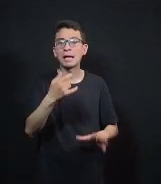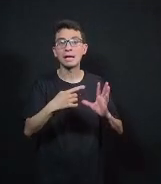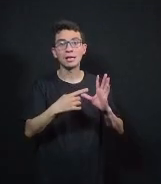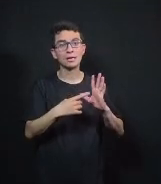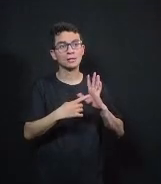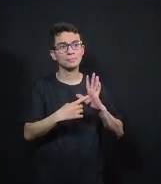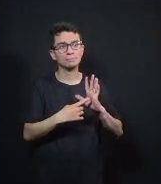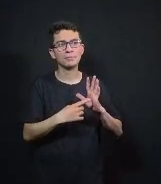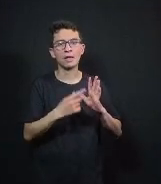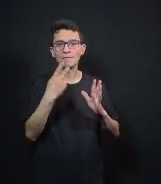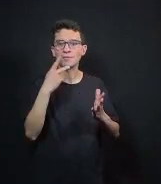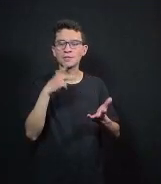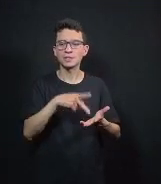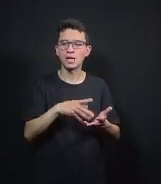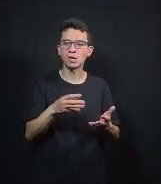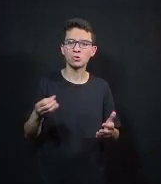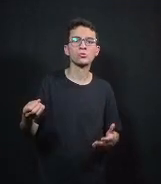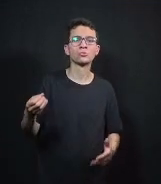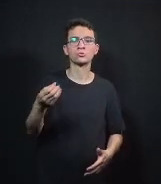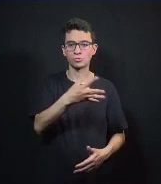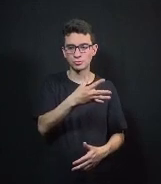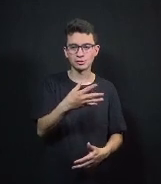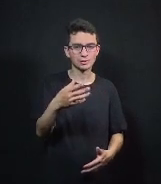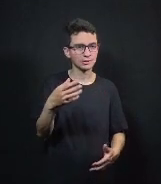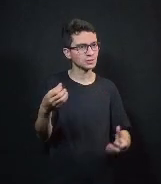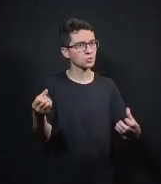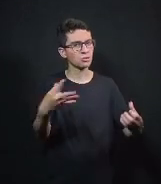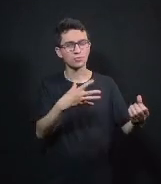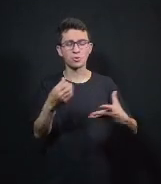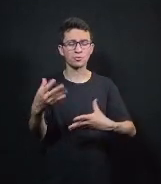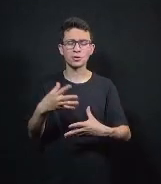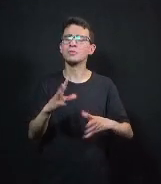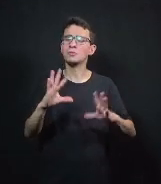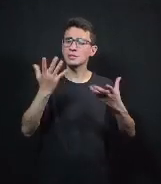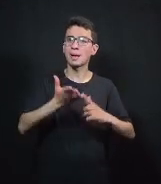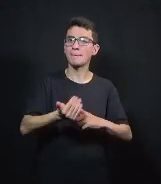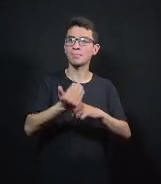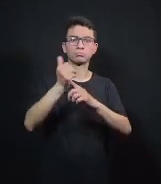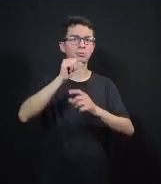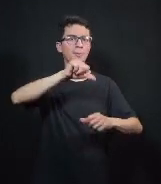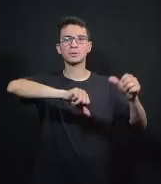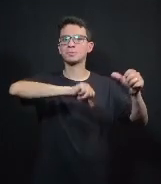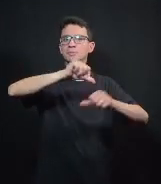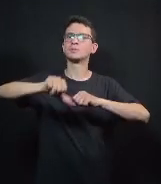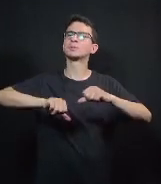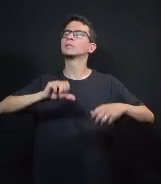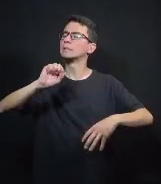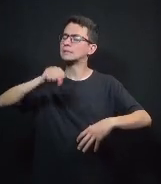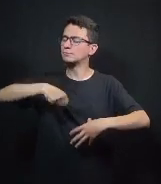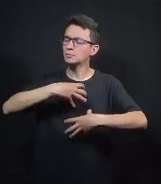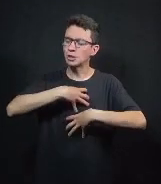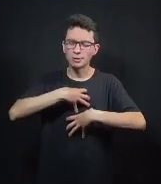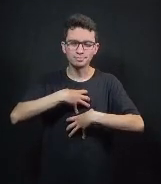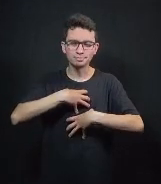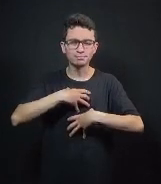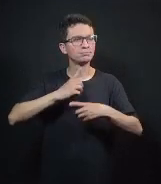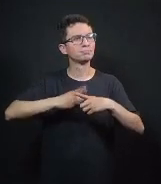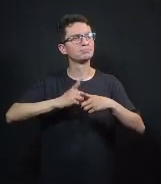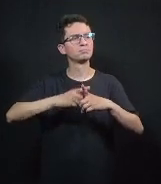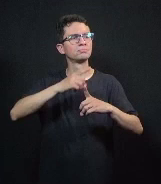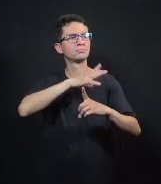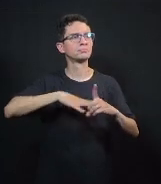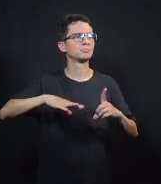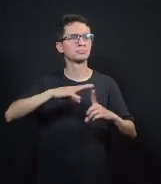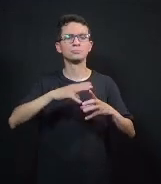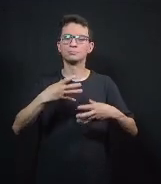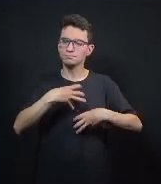a novidade, a tecnologia muda bastante a maneira, né? Quando se organiza, quando a gente tem uma sociedade que é a forma de